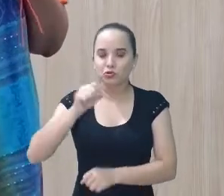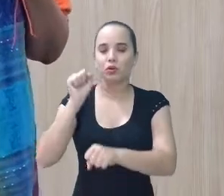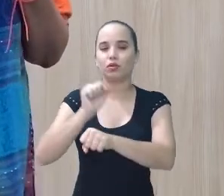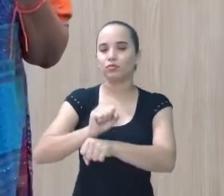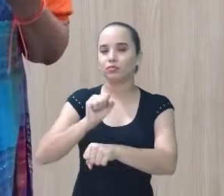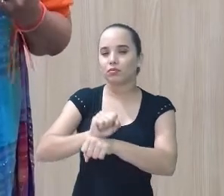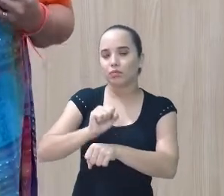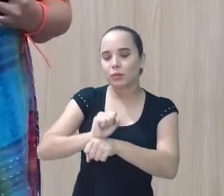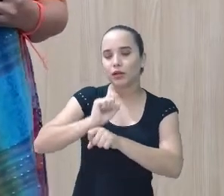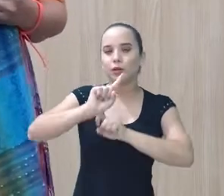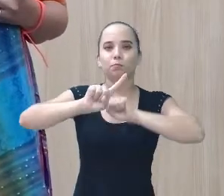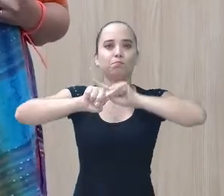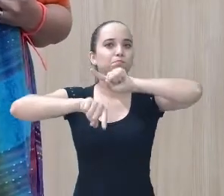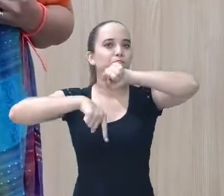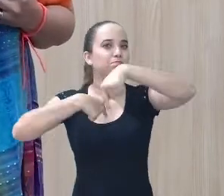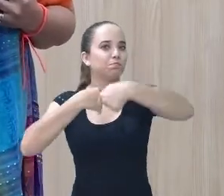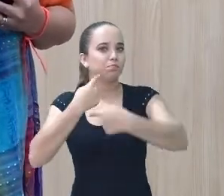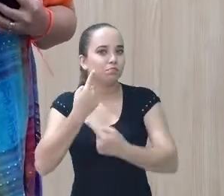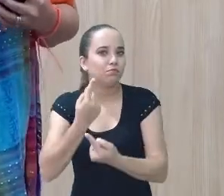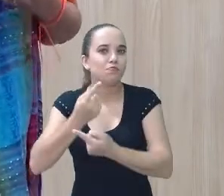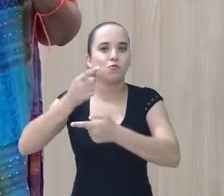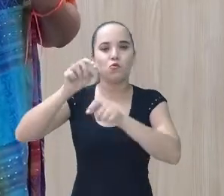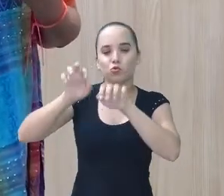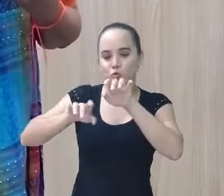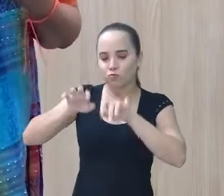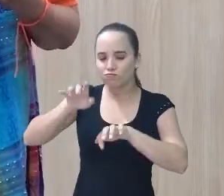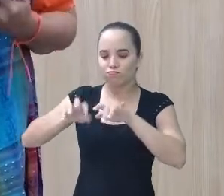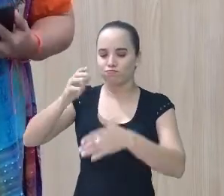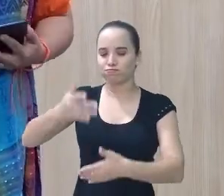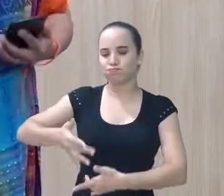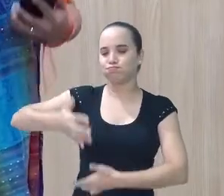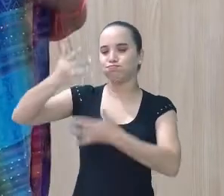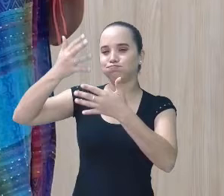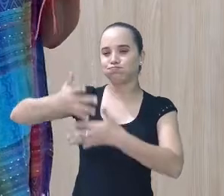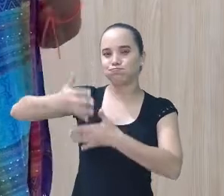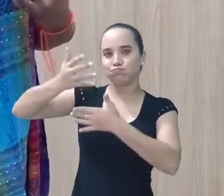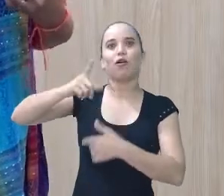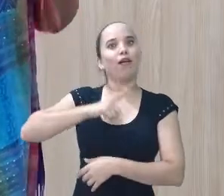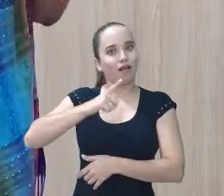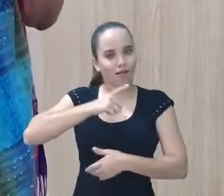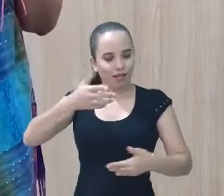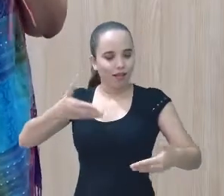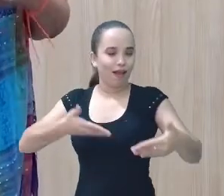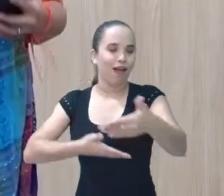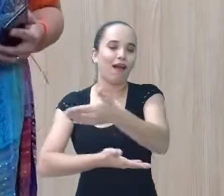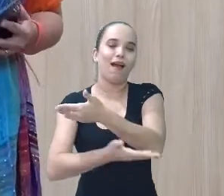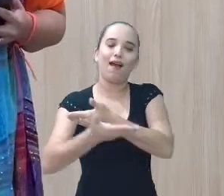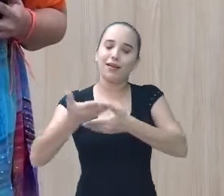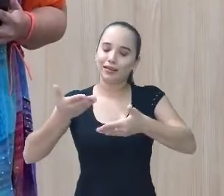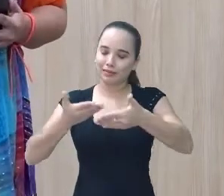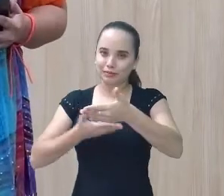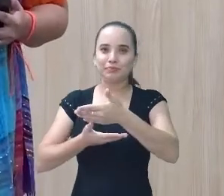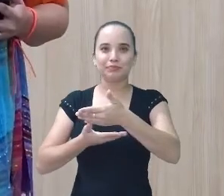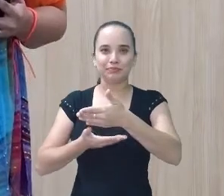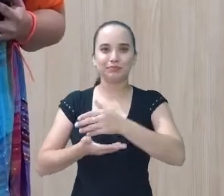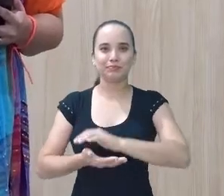depois, quando o nosso chat voltar, né, a gente interagir, a gente ficar mais